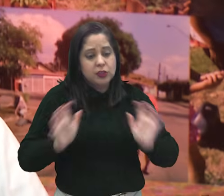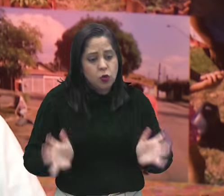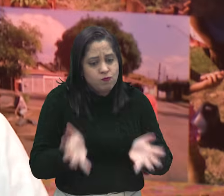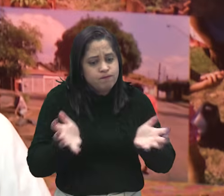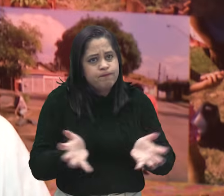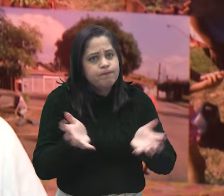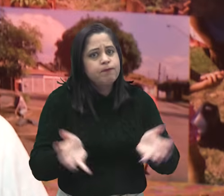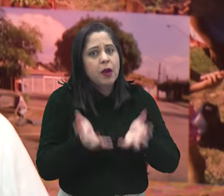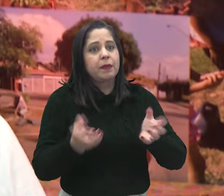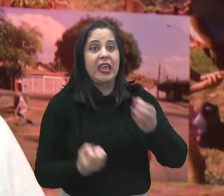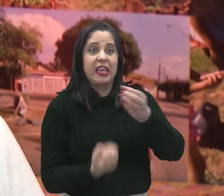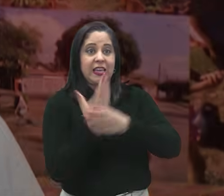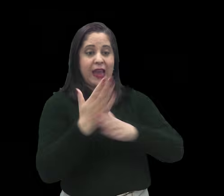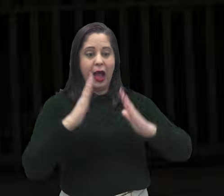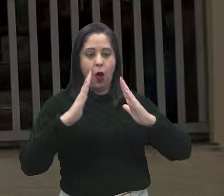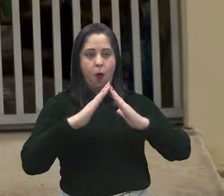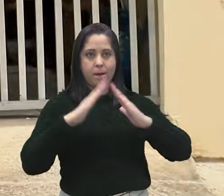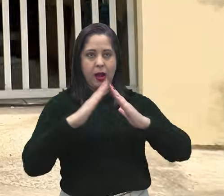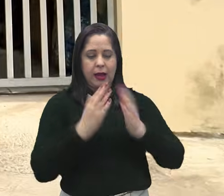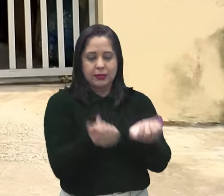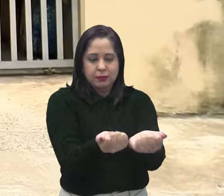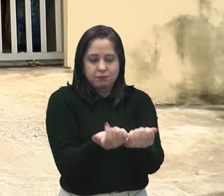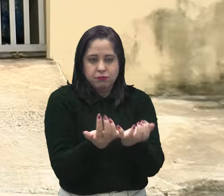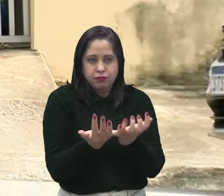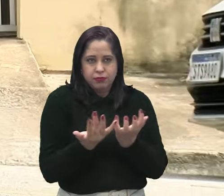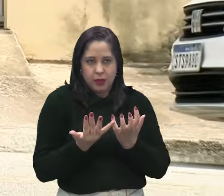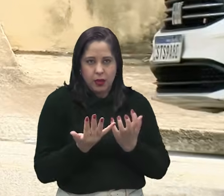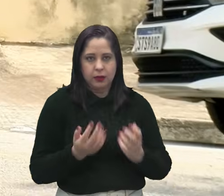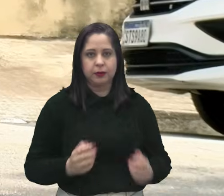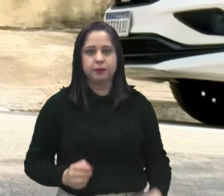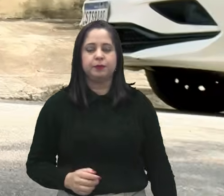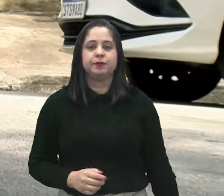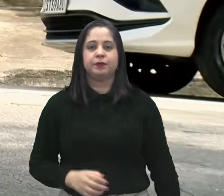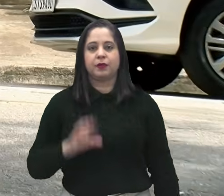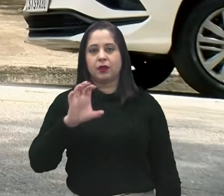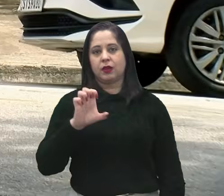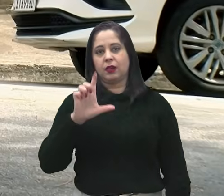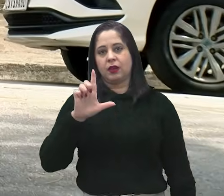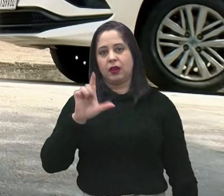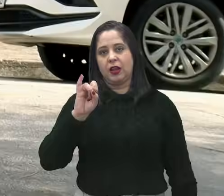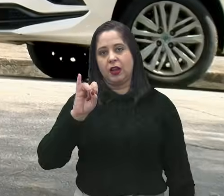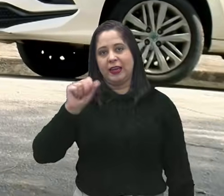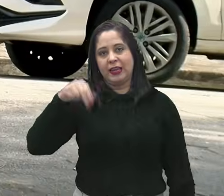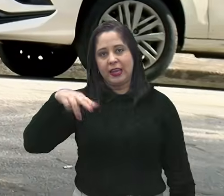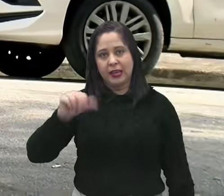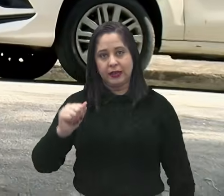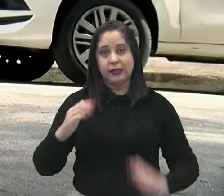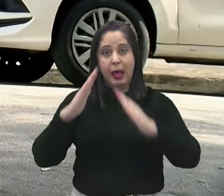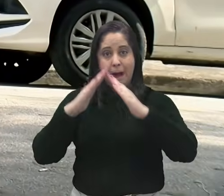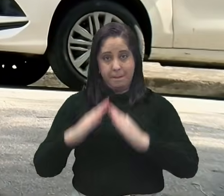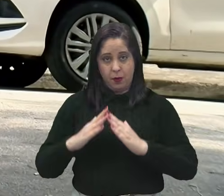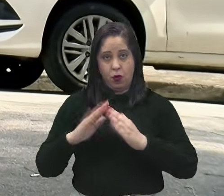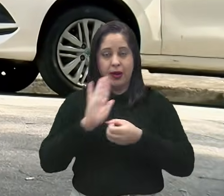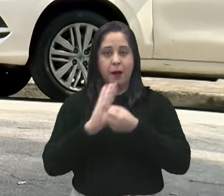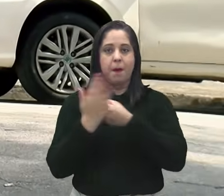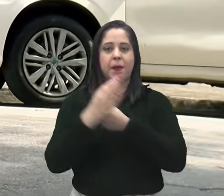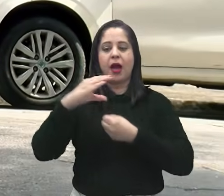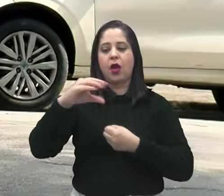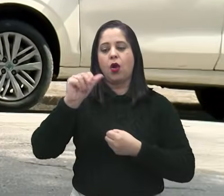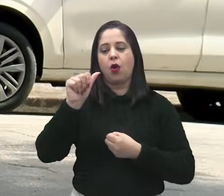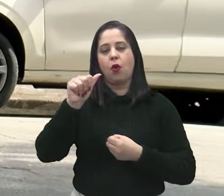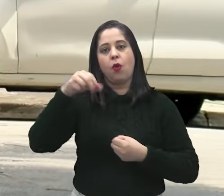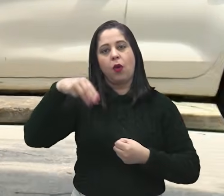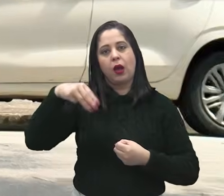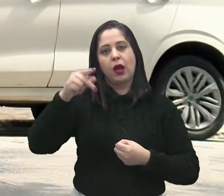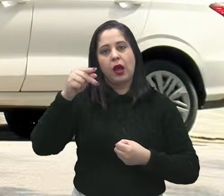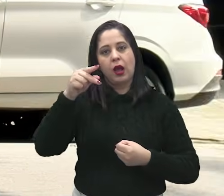né, para atender essas demandas, né? Eliana Sena, ela é moradora do campus de São José, acompanha o Ecomuseu desde 2015, é uma